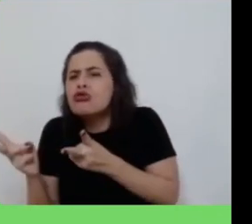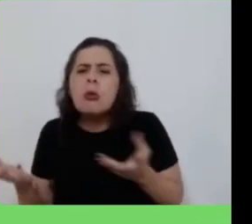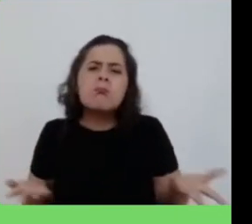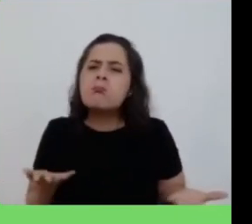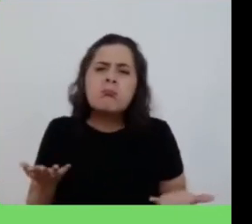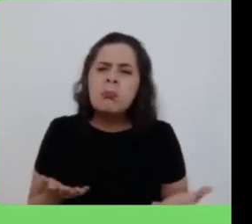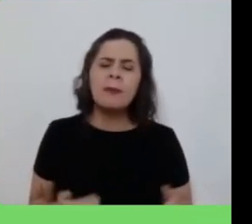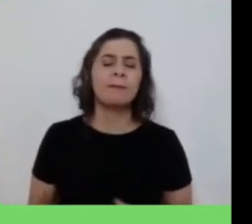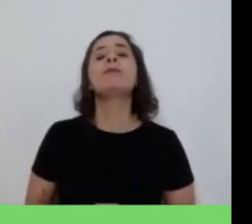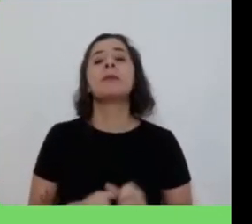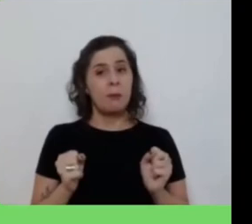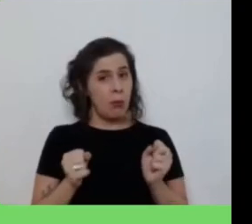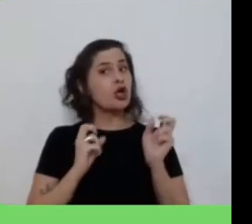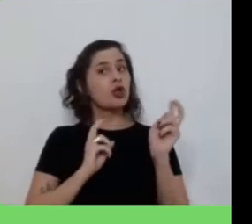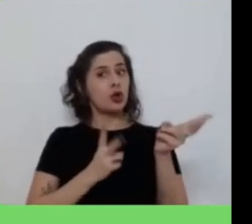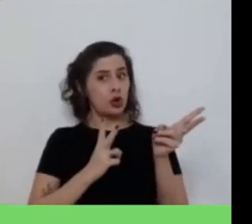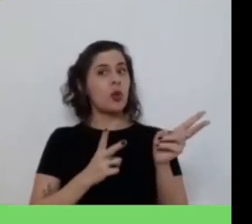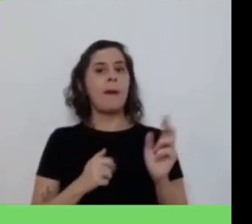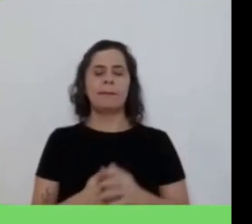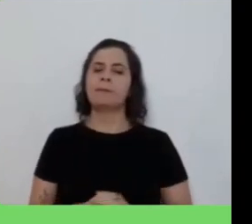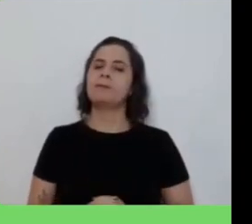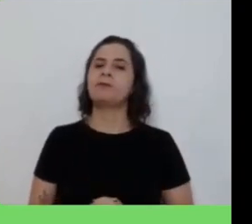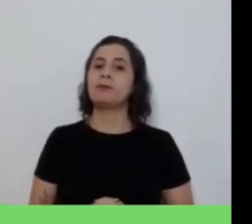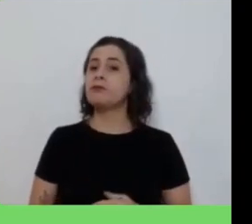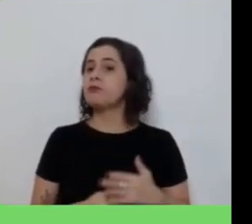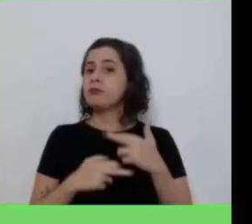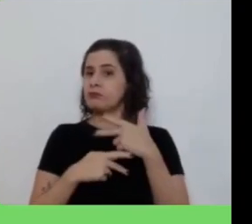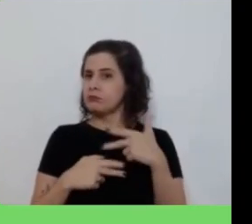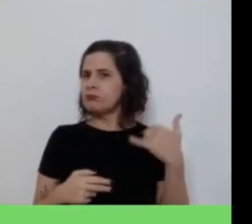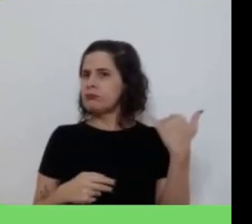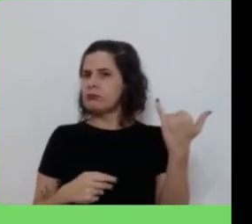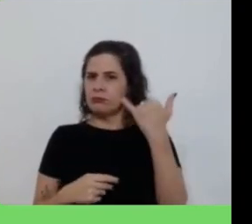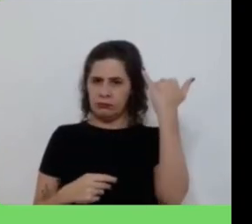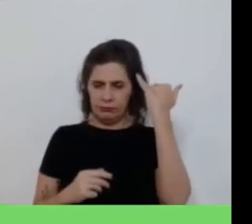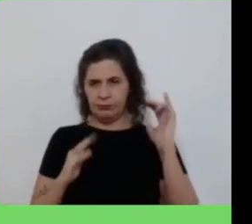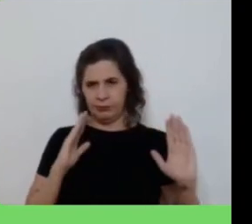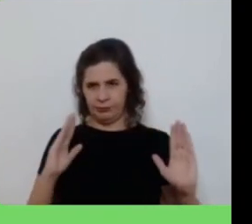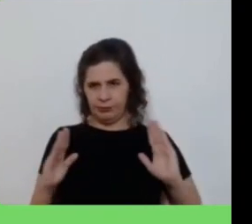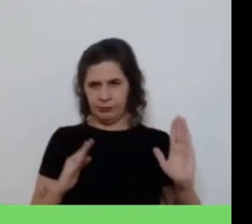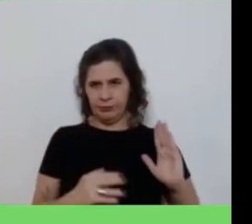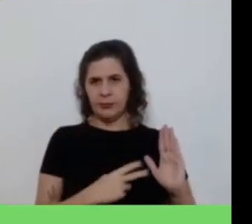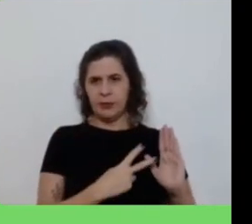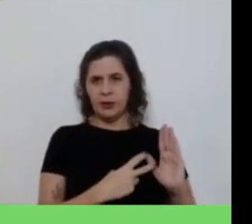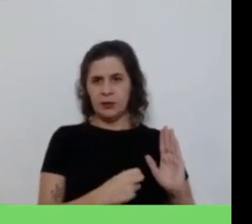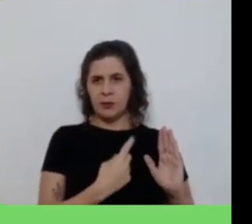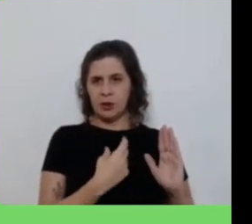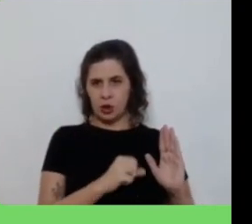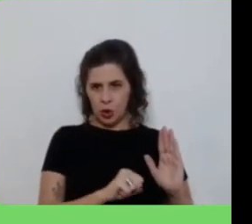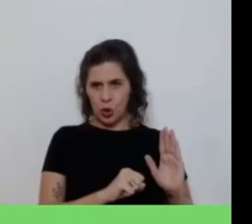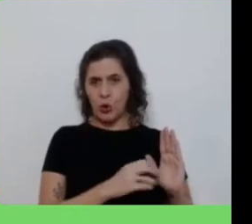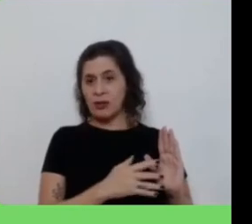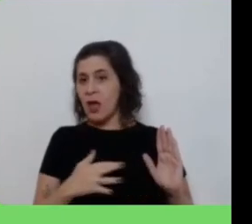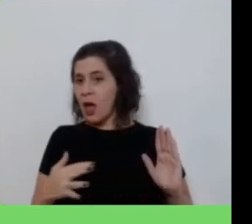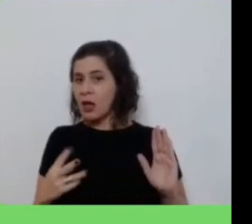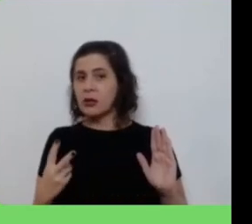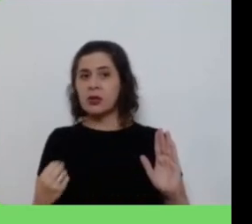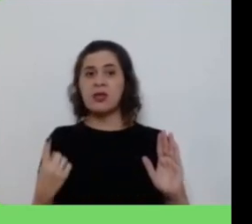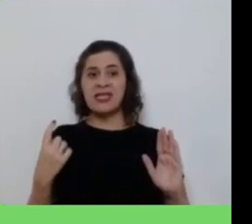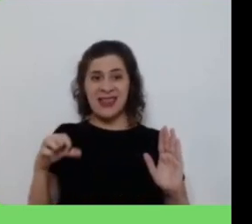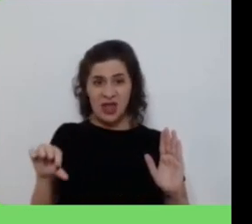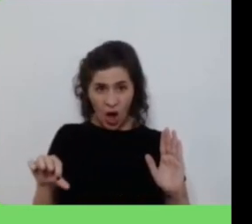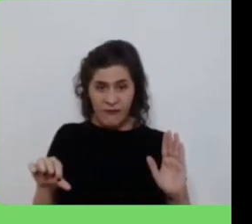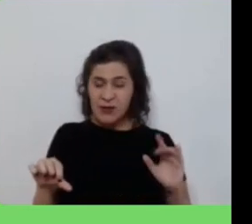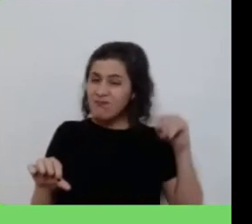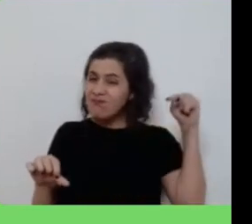pode seguir mas uma coisa que é importante Esse período aí de 2018 a 2019 já até pode passar eh